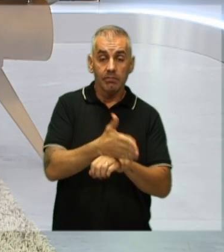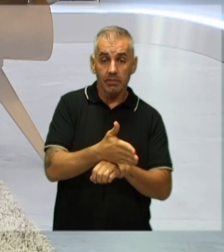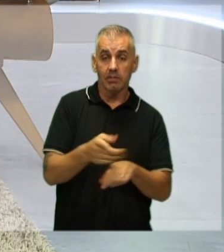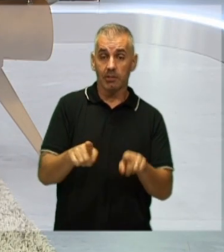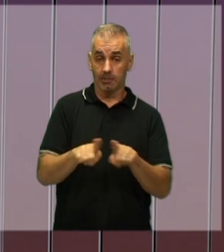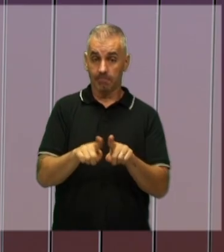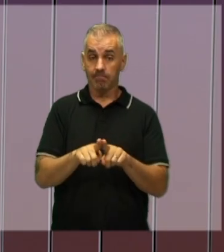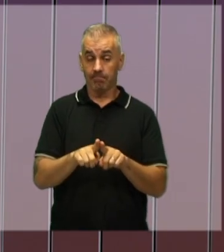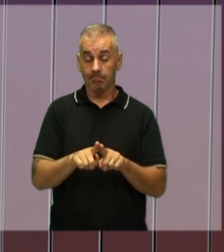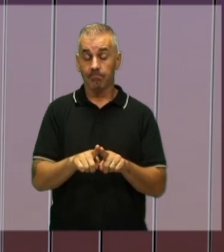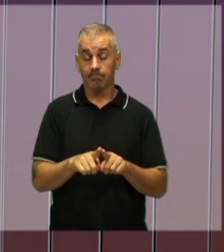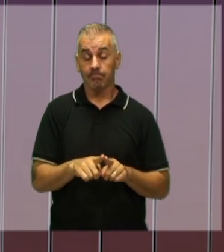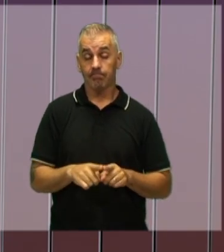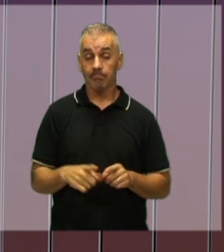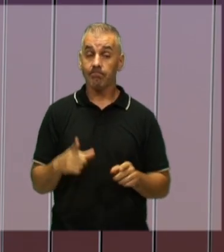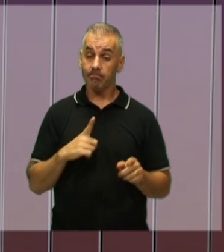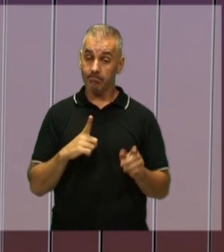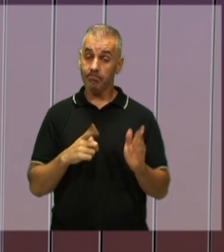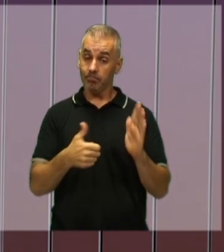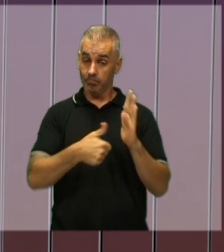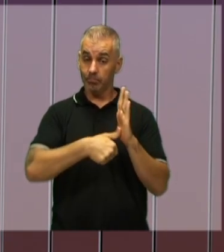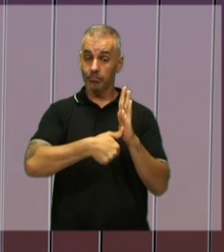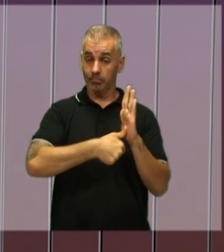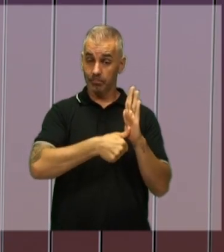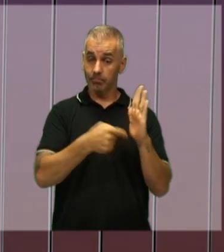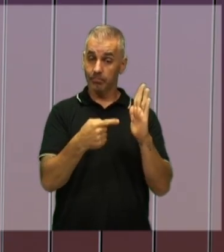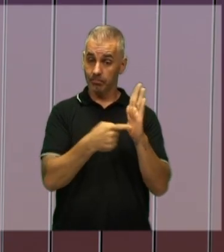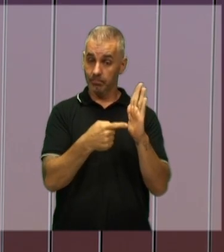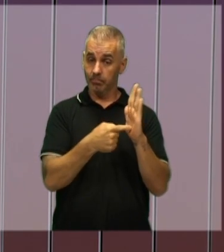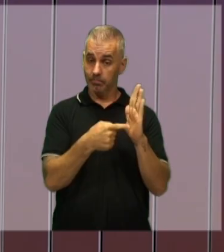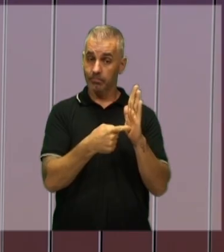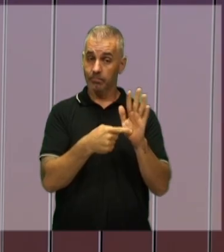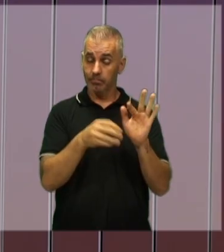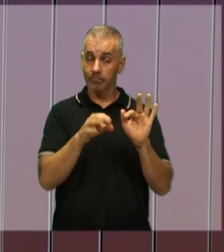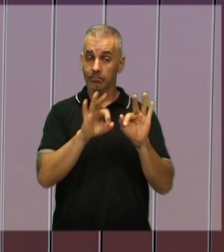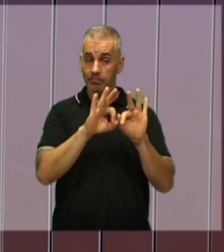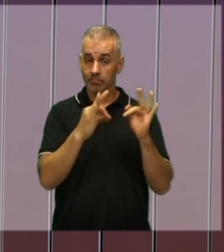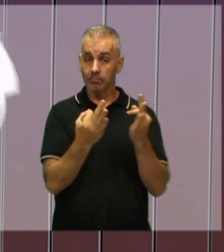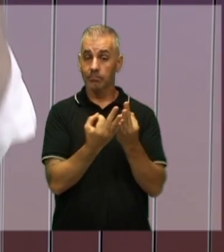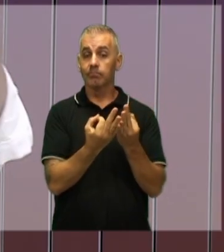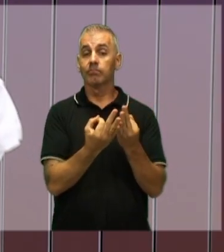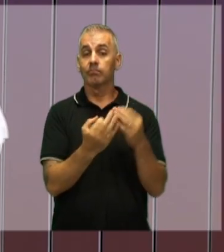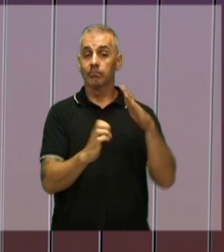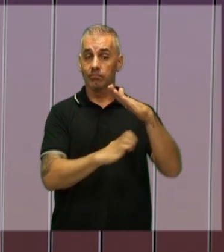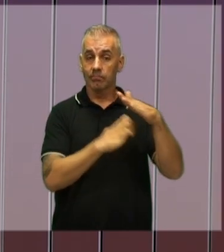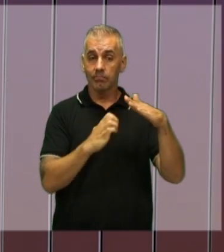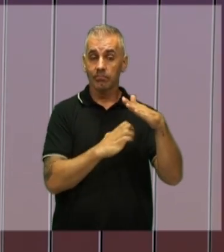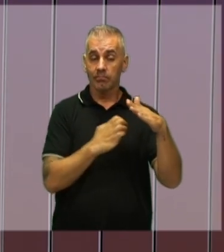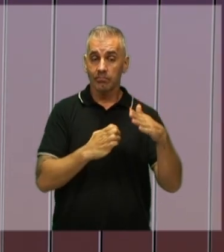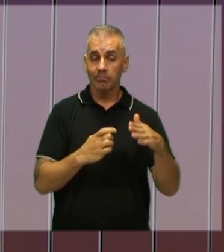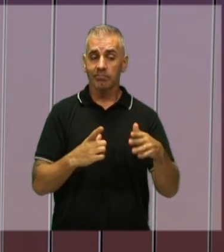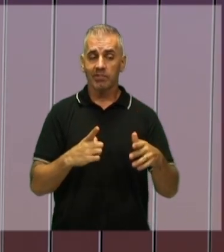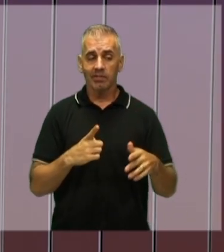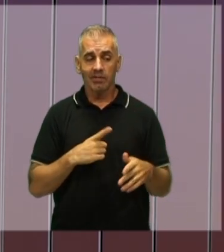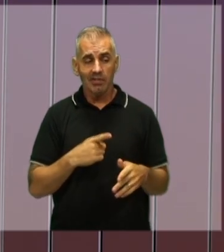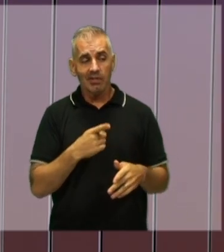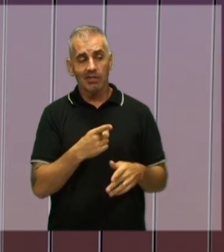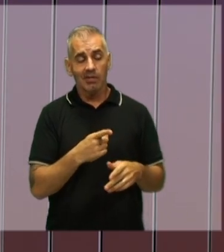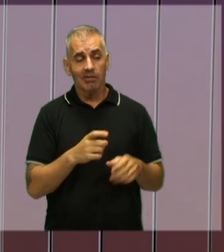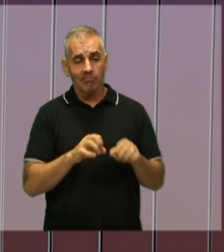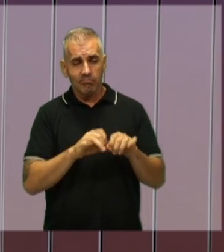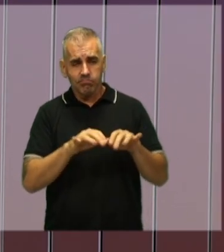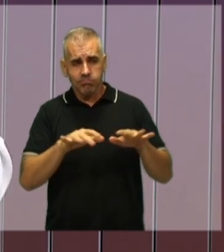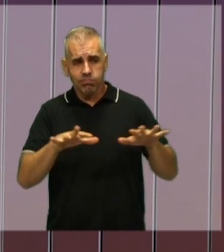Perfeito. E sem contar que, tendo esse selo familiar, a repercussão que vai ter de credibilidade,